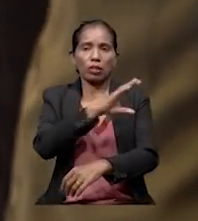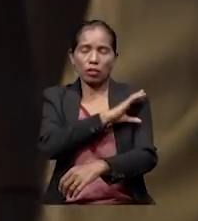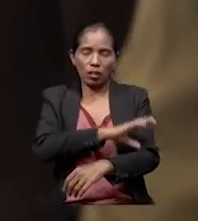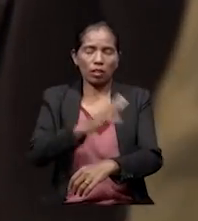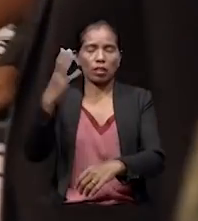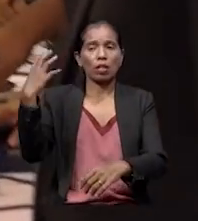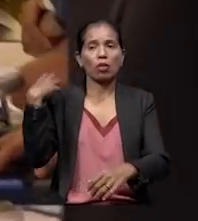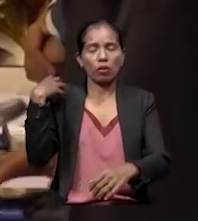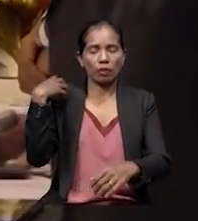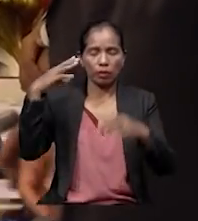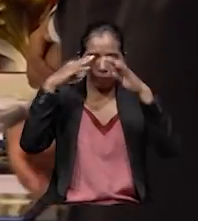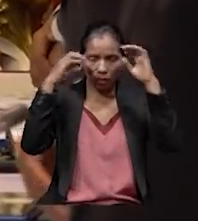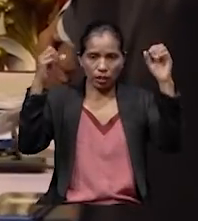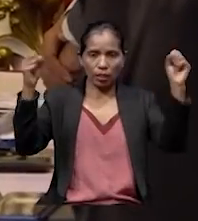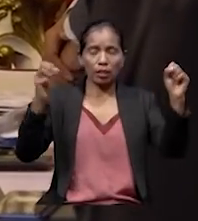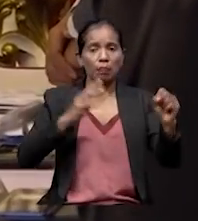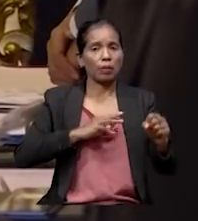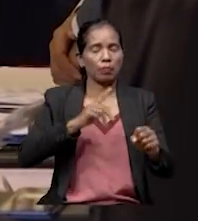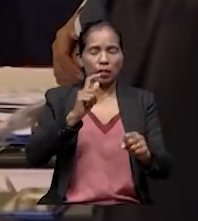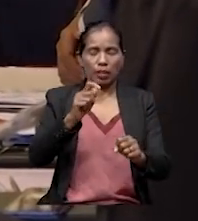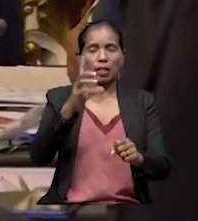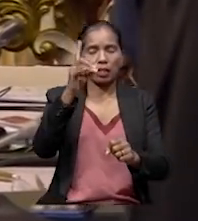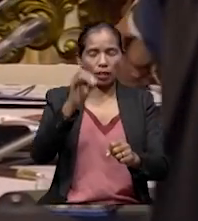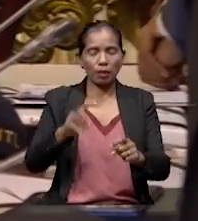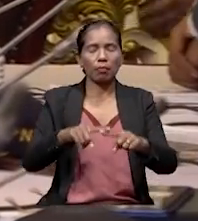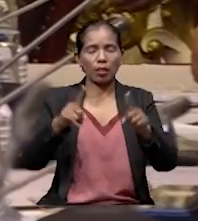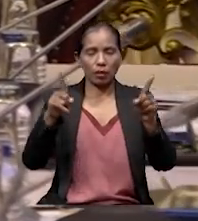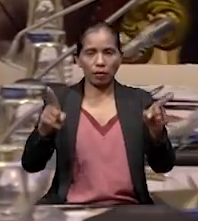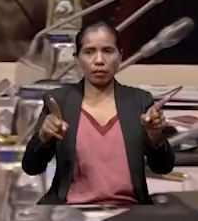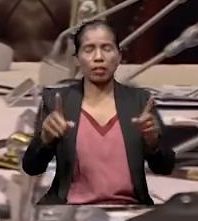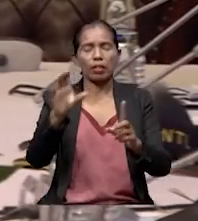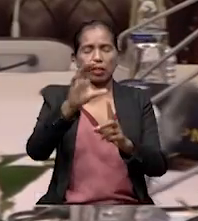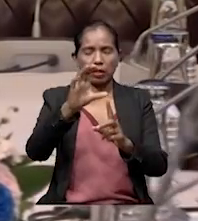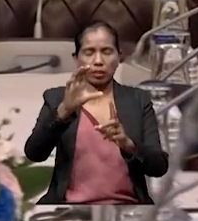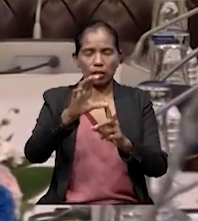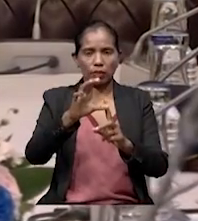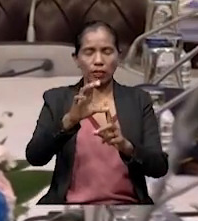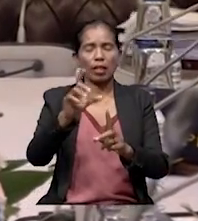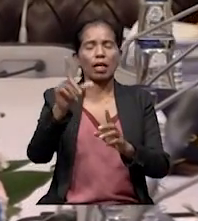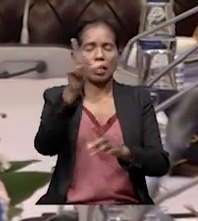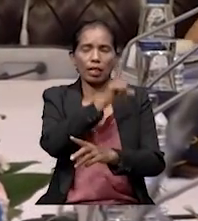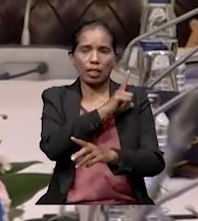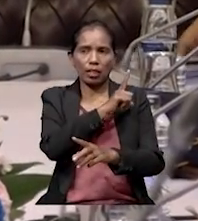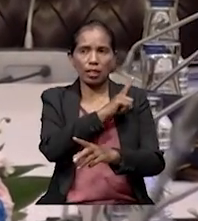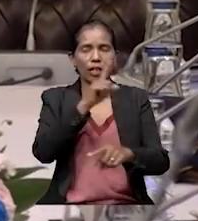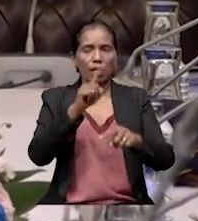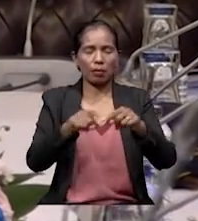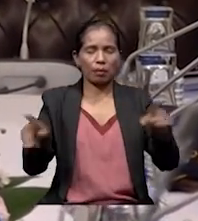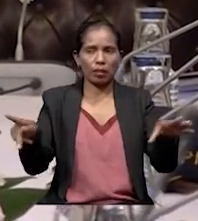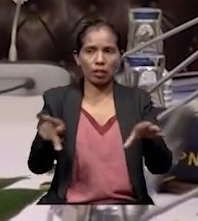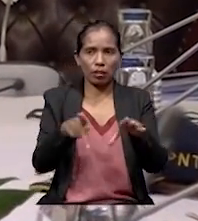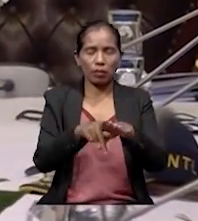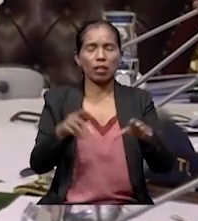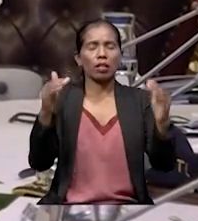Palácio Presidencial Bairro Peter Dili, mas o chefe de Estado-Maior General, Tenente General Lorena Timor, Labele participa em